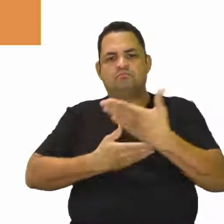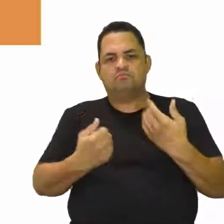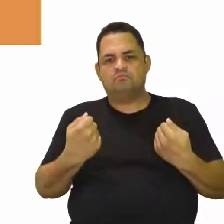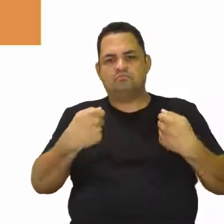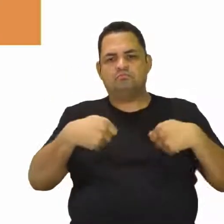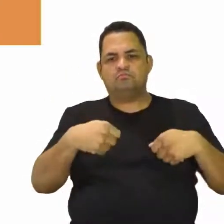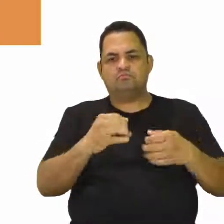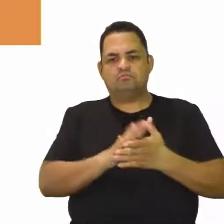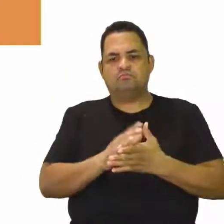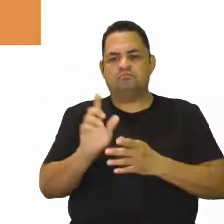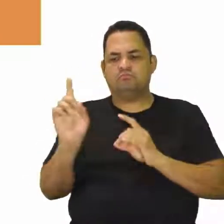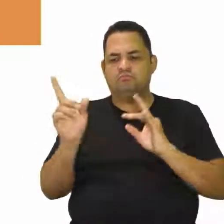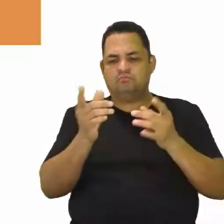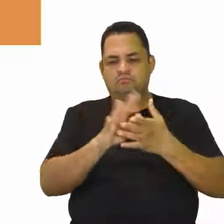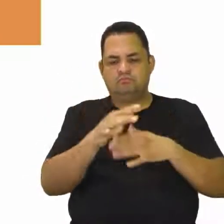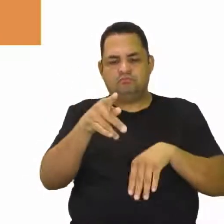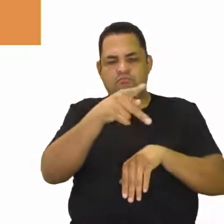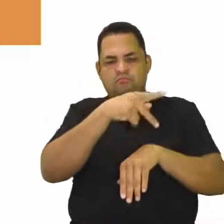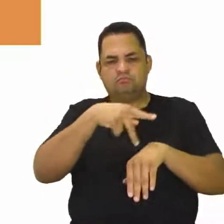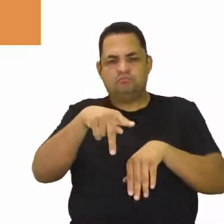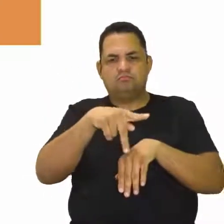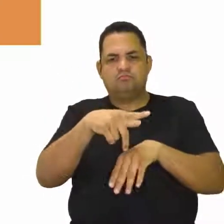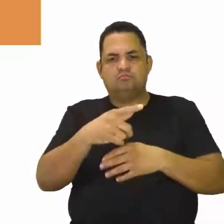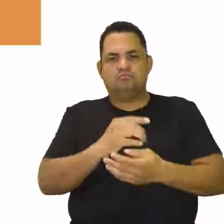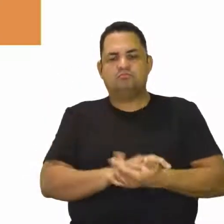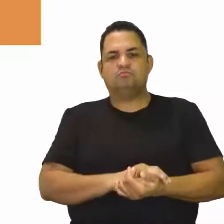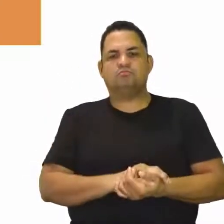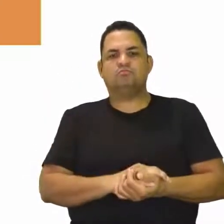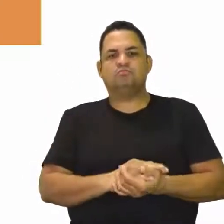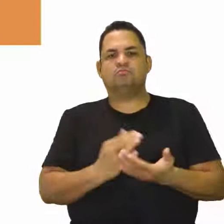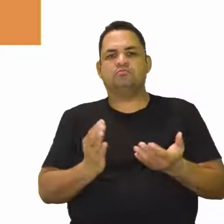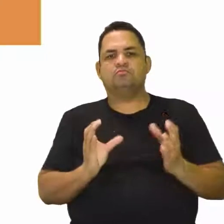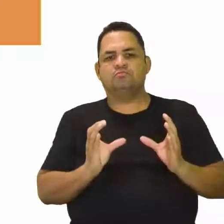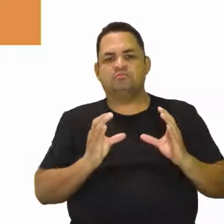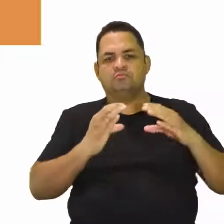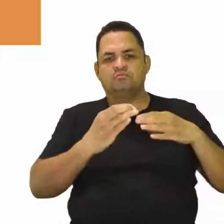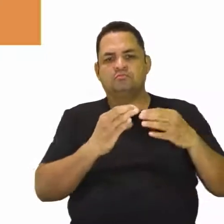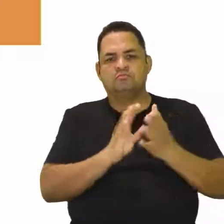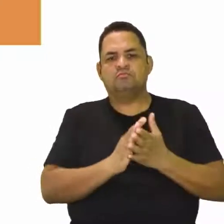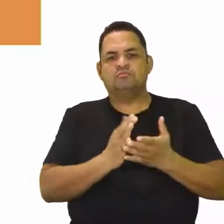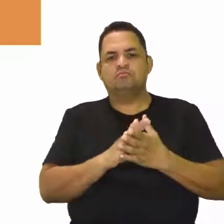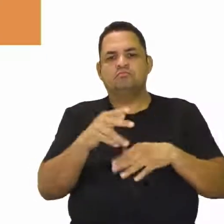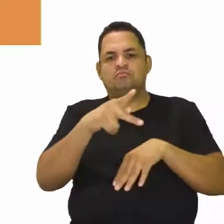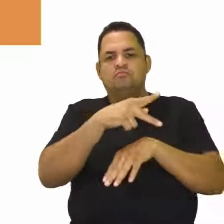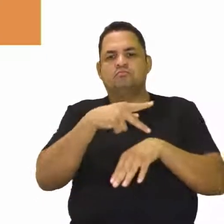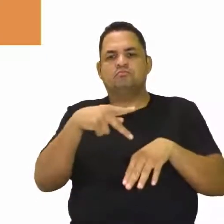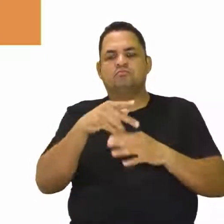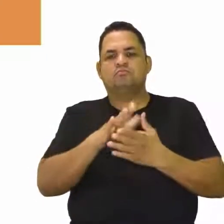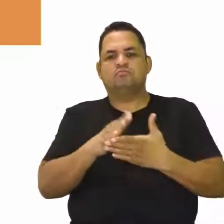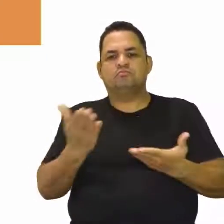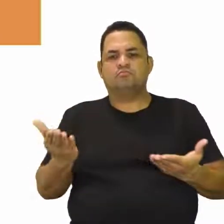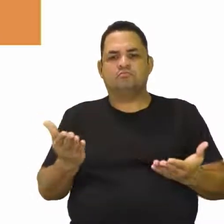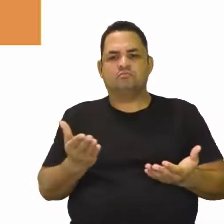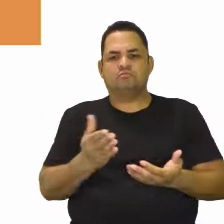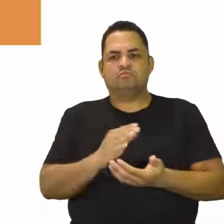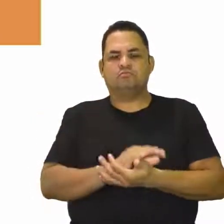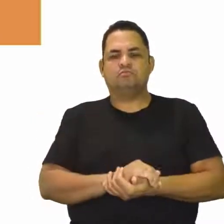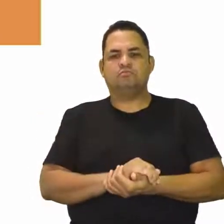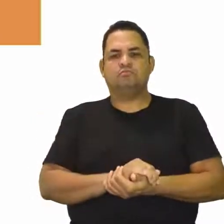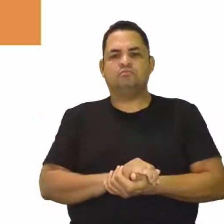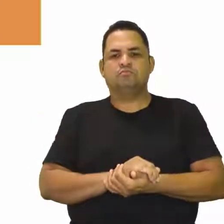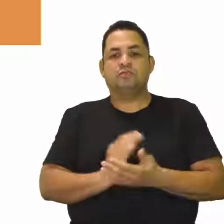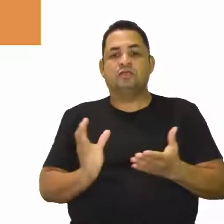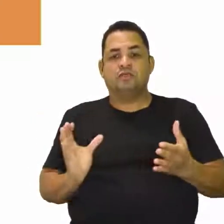do poder entre as nações. O conjunto de países que irão